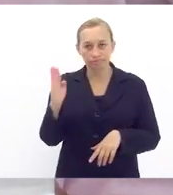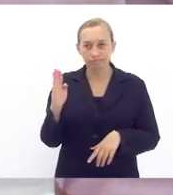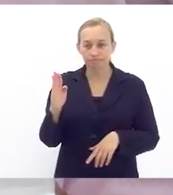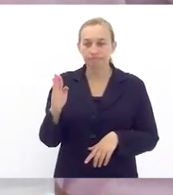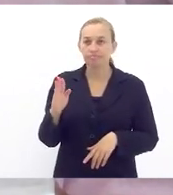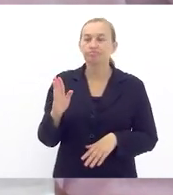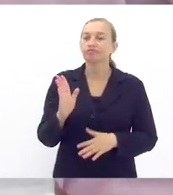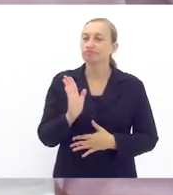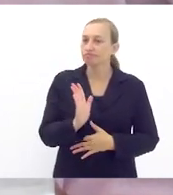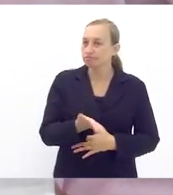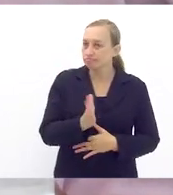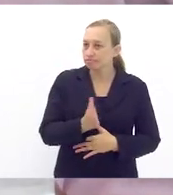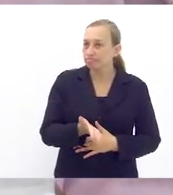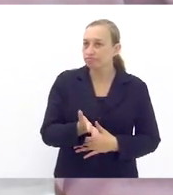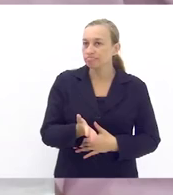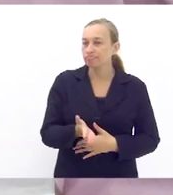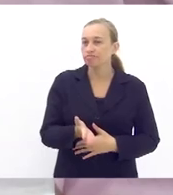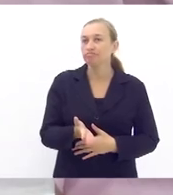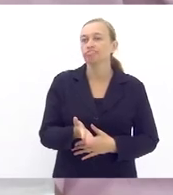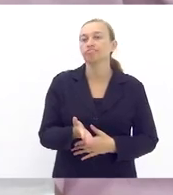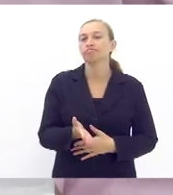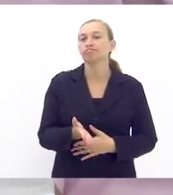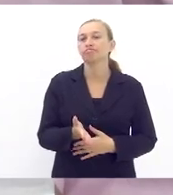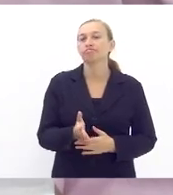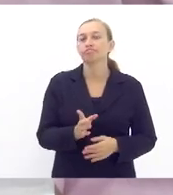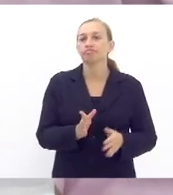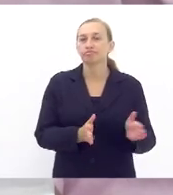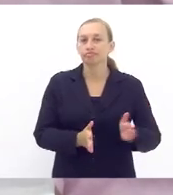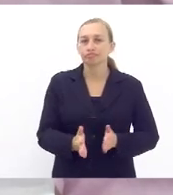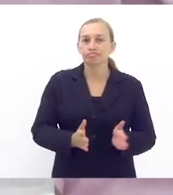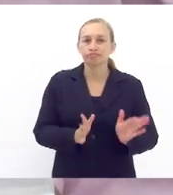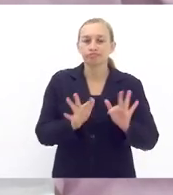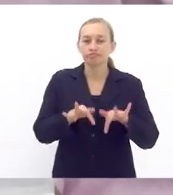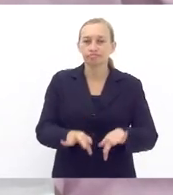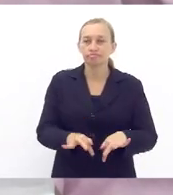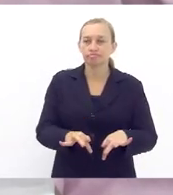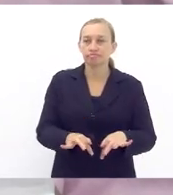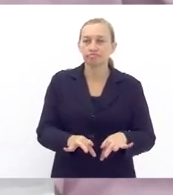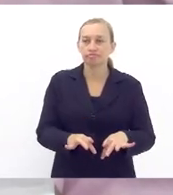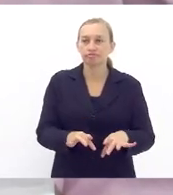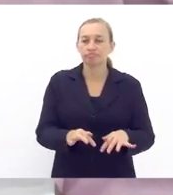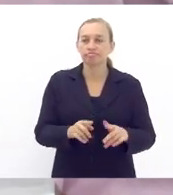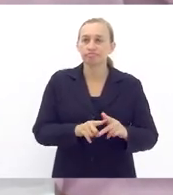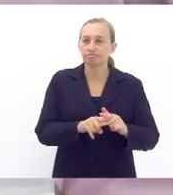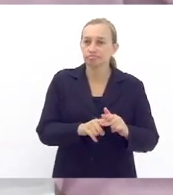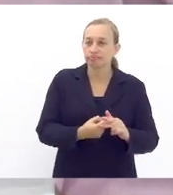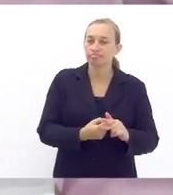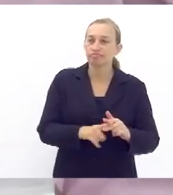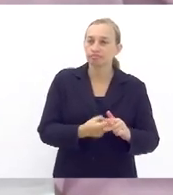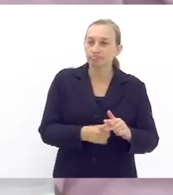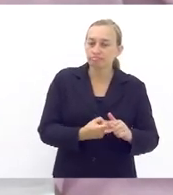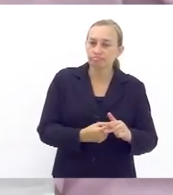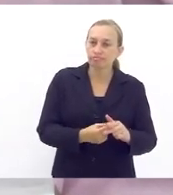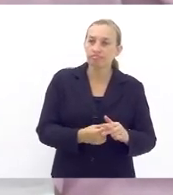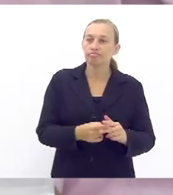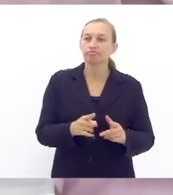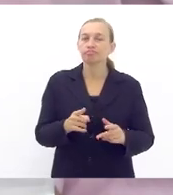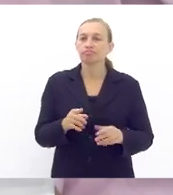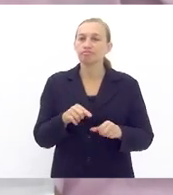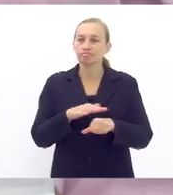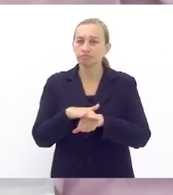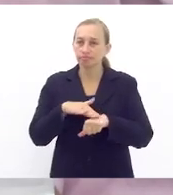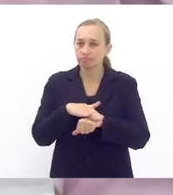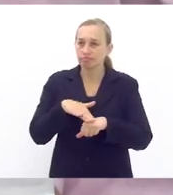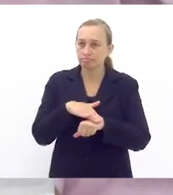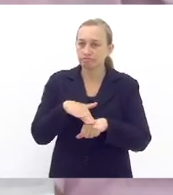aí a gente já já tá nessa lamentação final e a reforma a gente também é algo que a gente vai conversar